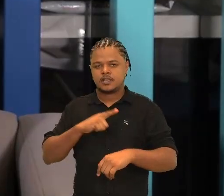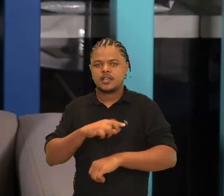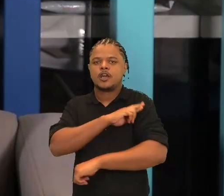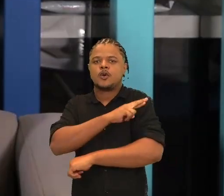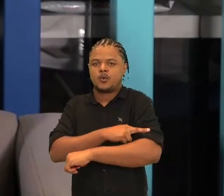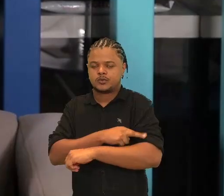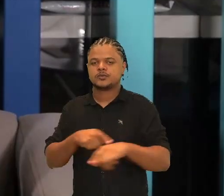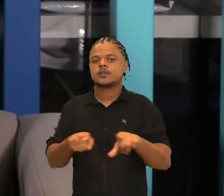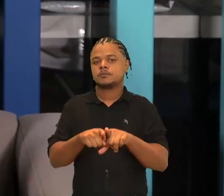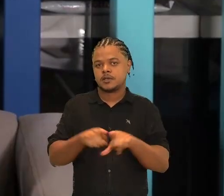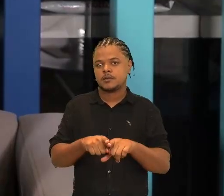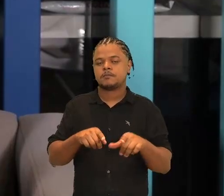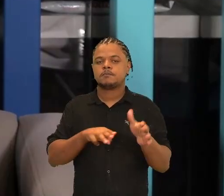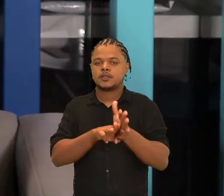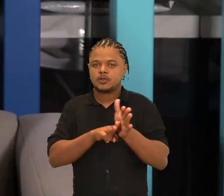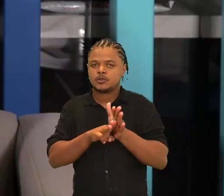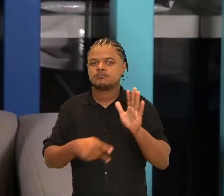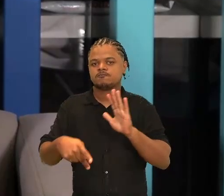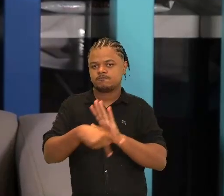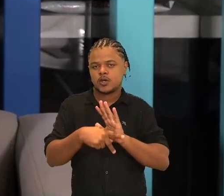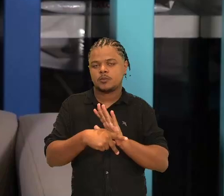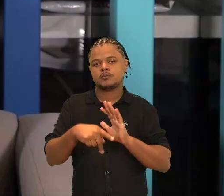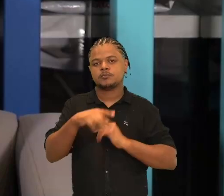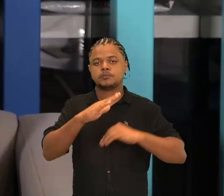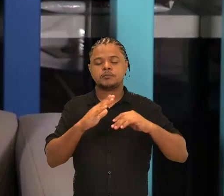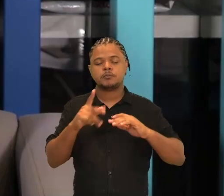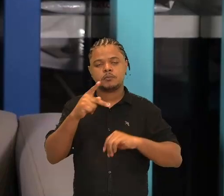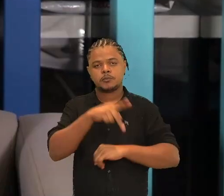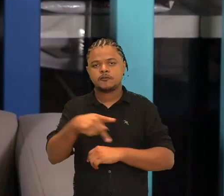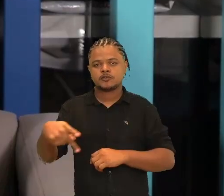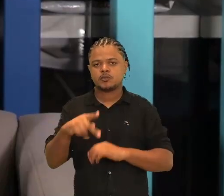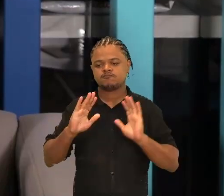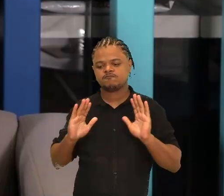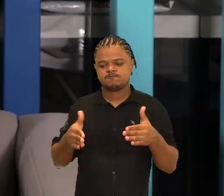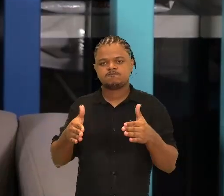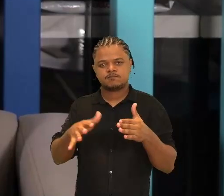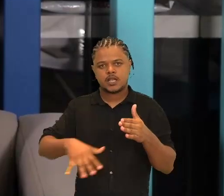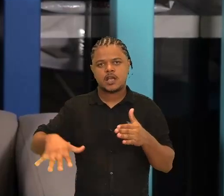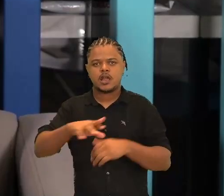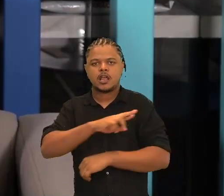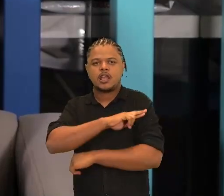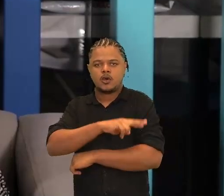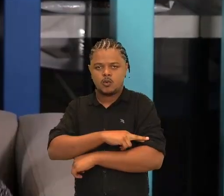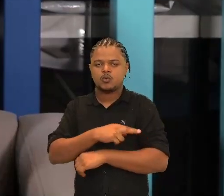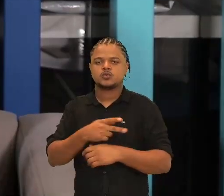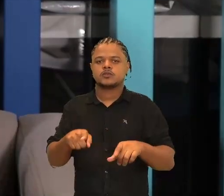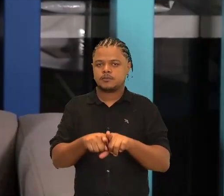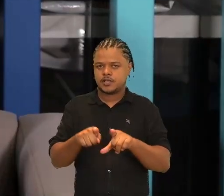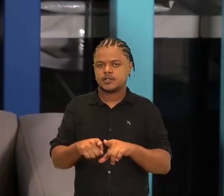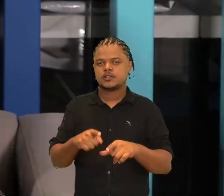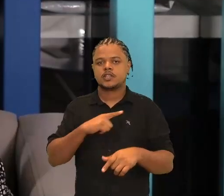metodologias específicas, com um professor especializado nessa sala de recursos. Eles já podem ter também ou um profissional